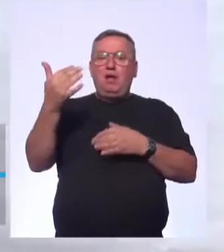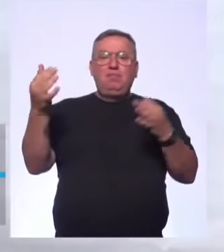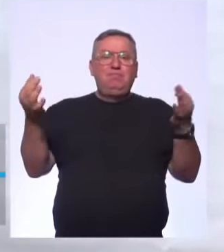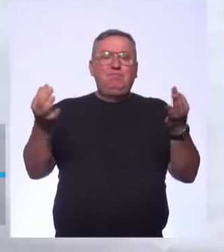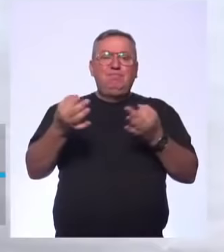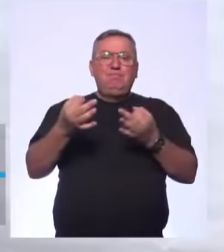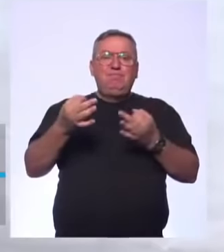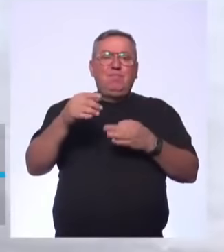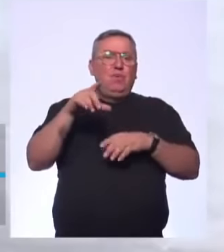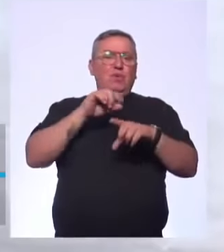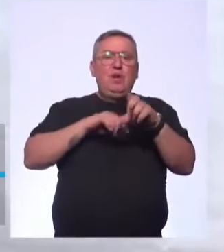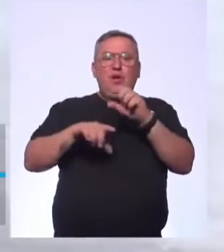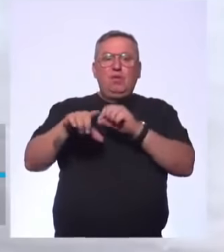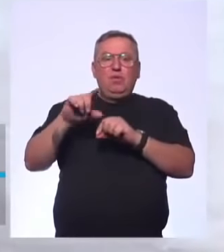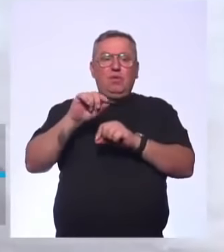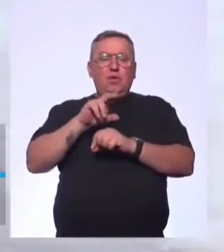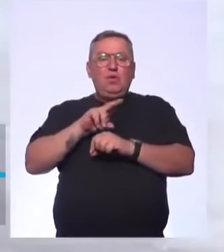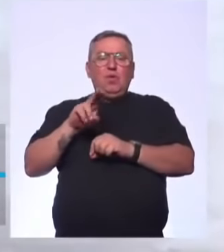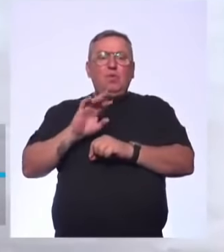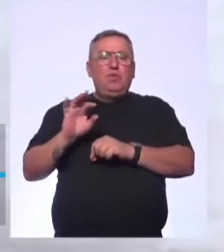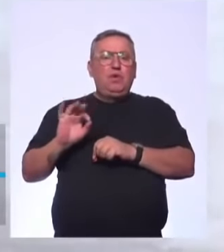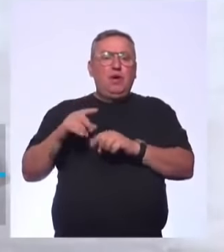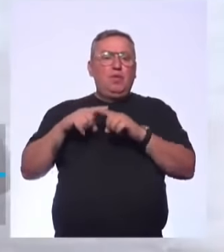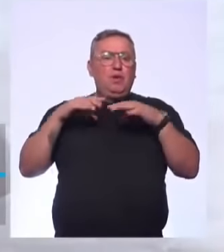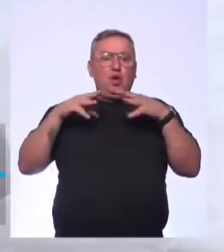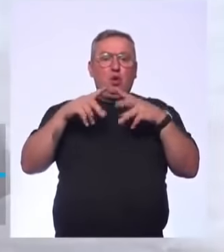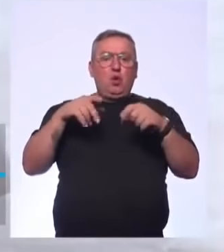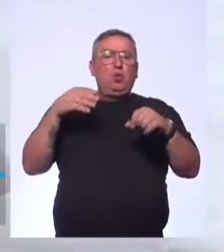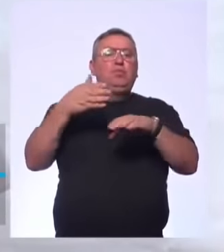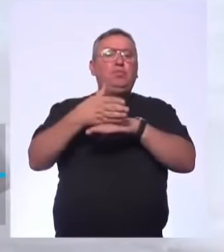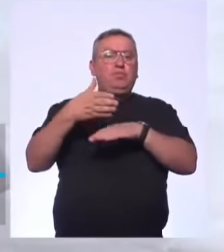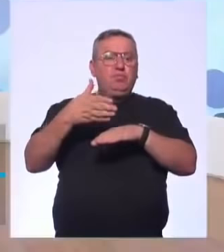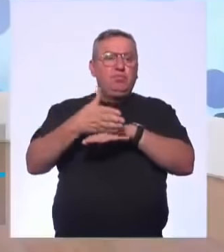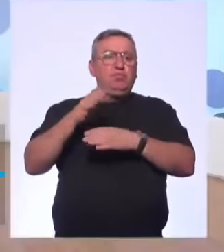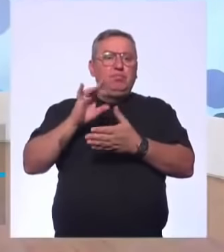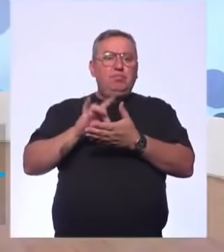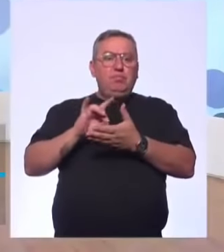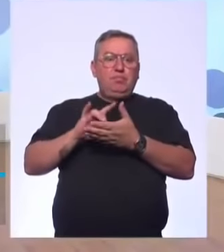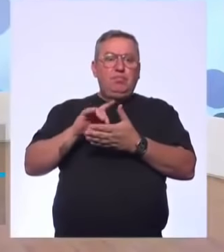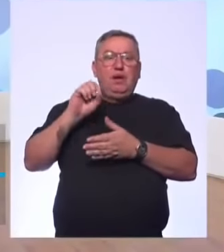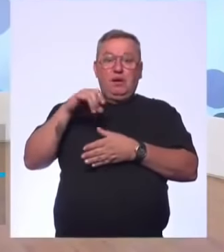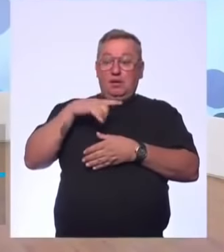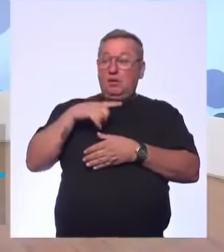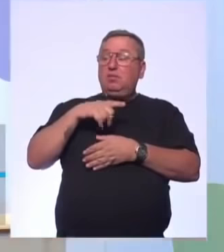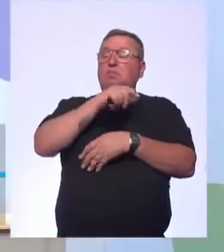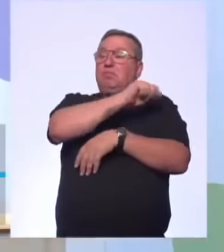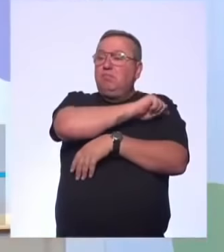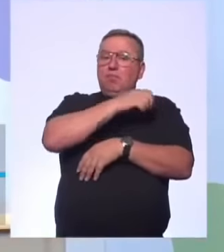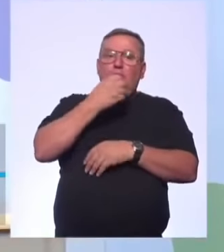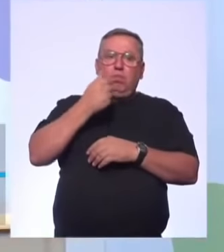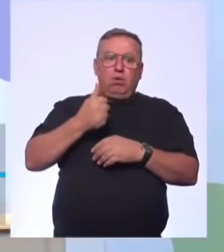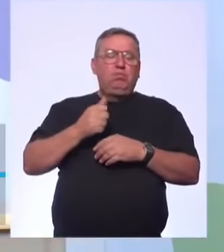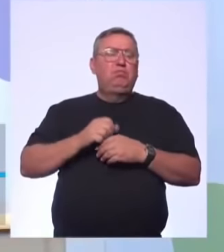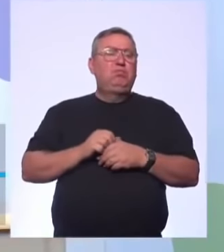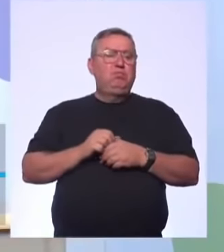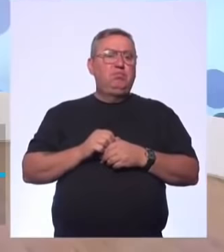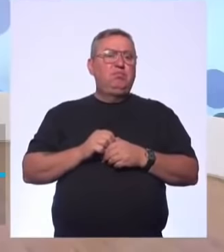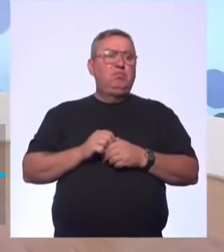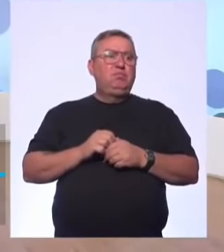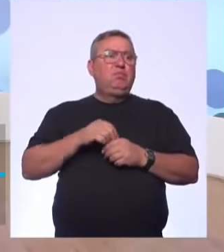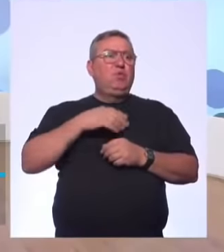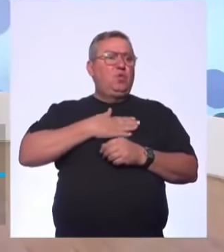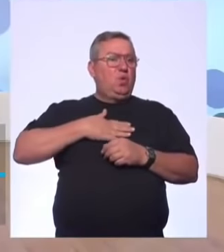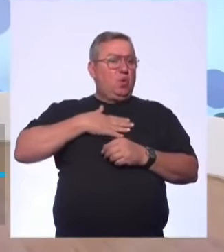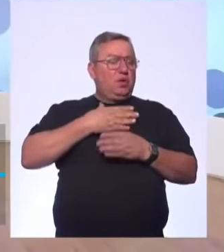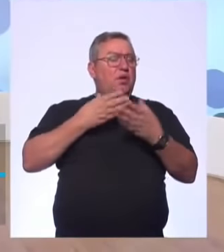nem escolhi, né, nome de ninguém, porque todo mundo participou, né, Ed? Sim, nós temos alunos muito bons, Antônio. Muito, tá?